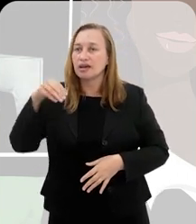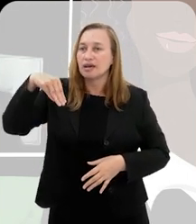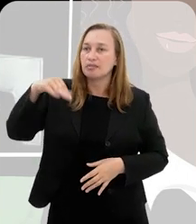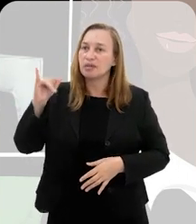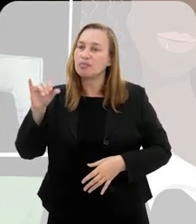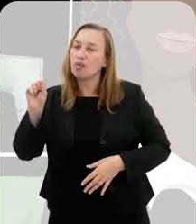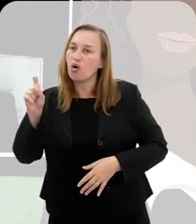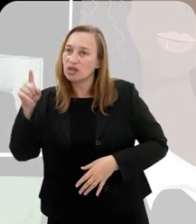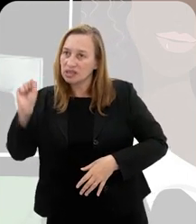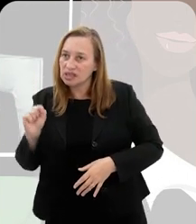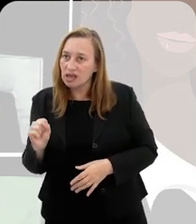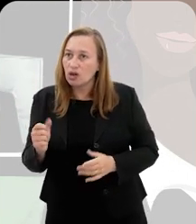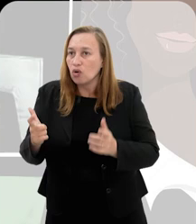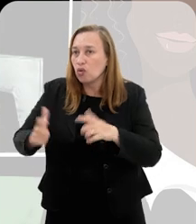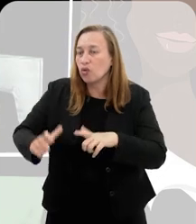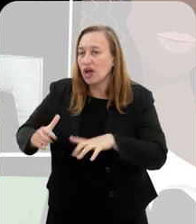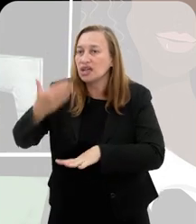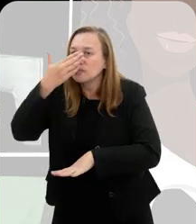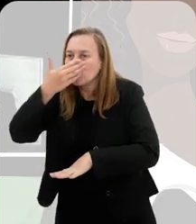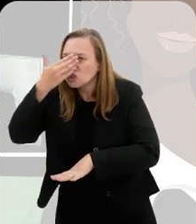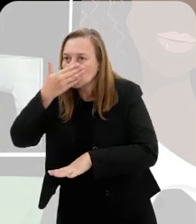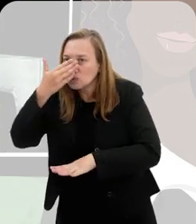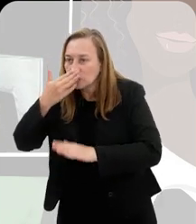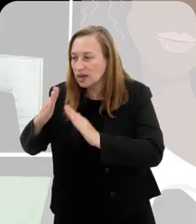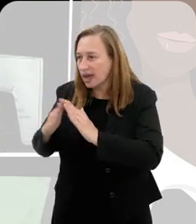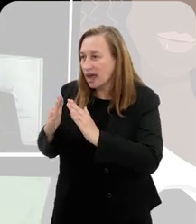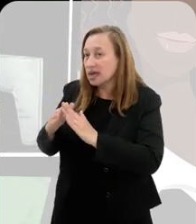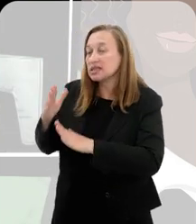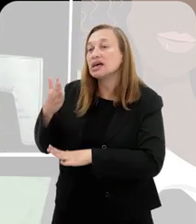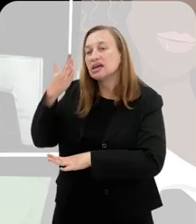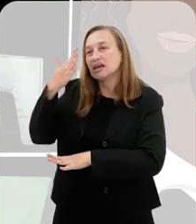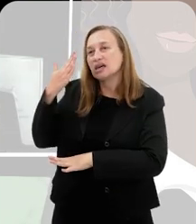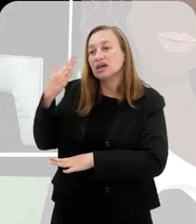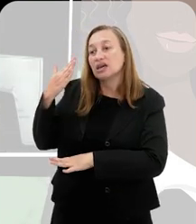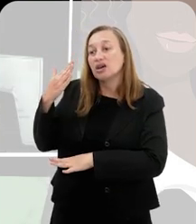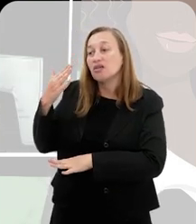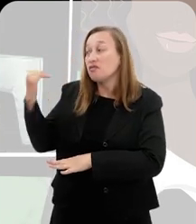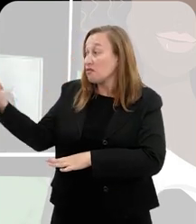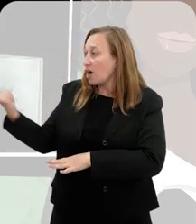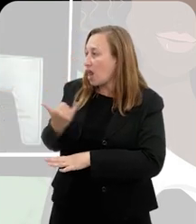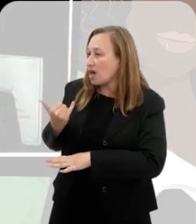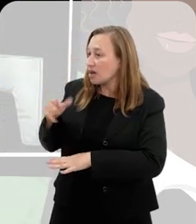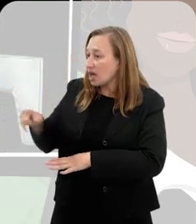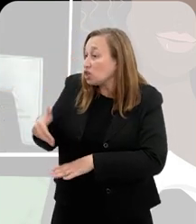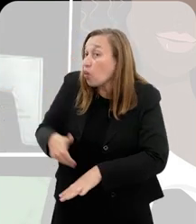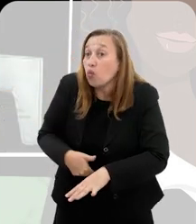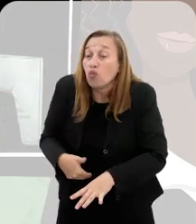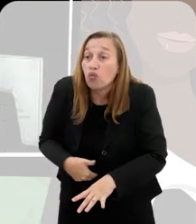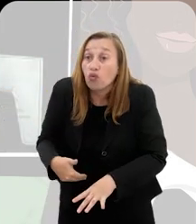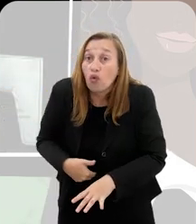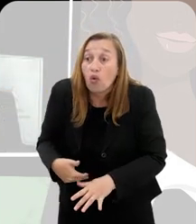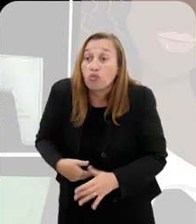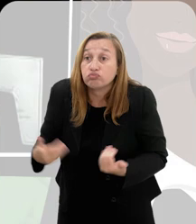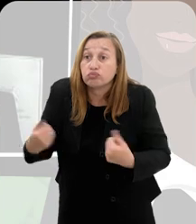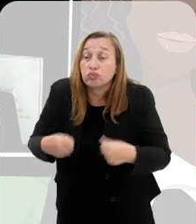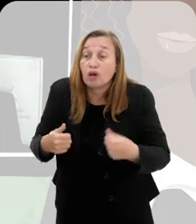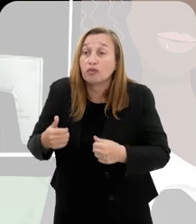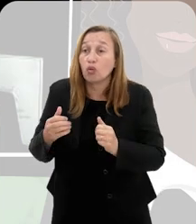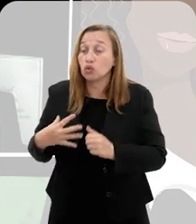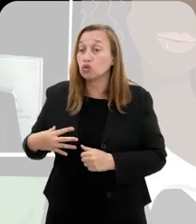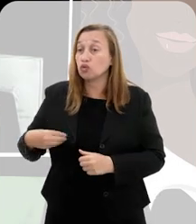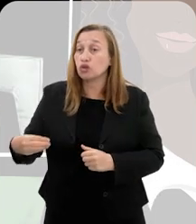A Vila Mimosa, que nós cuidamos também ali, Dani. Soubemos que as meninas da Vila Mimosa estavam passando necessidade e